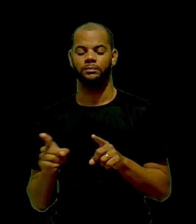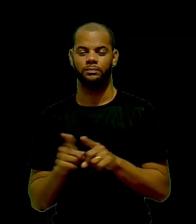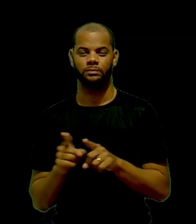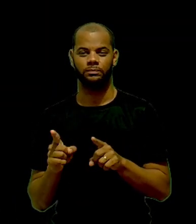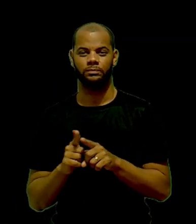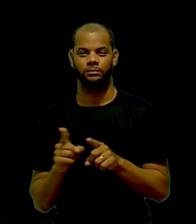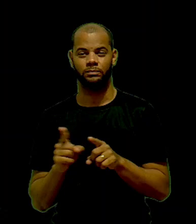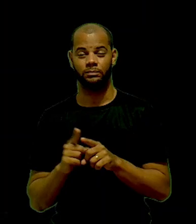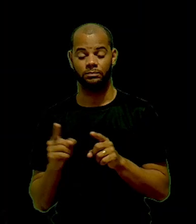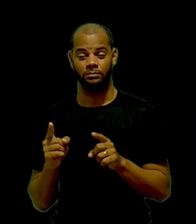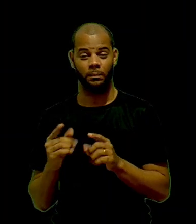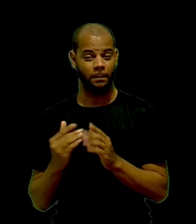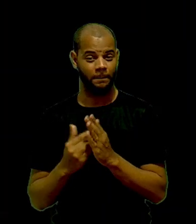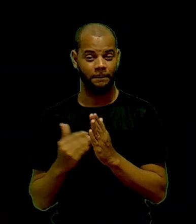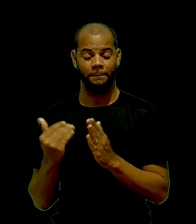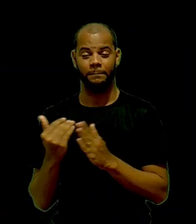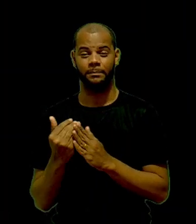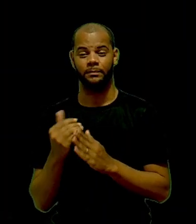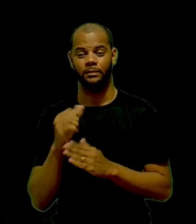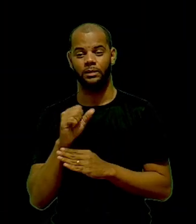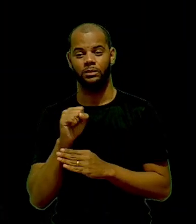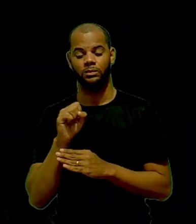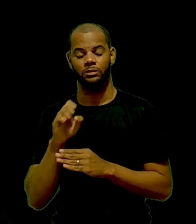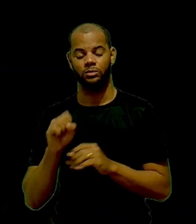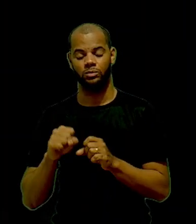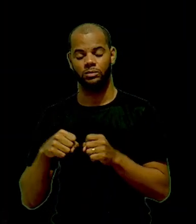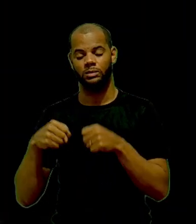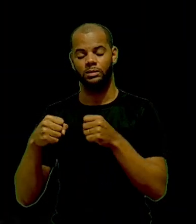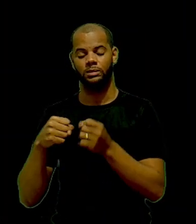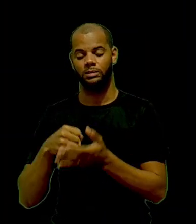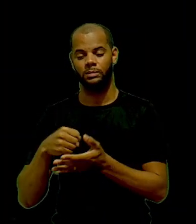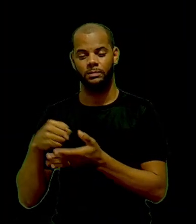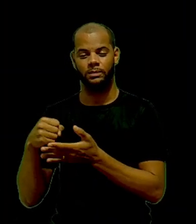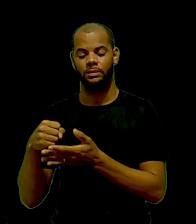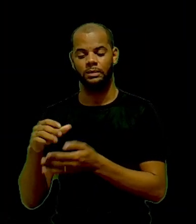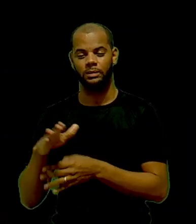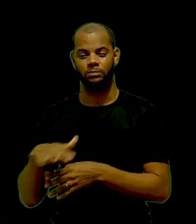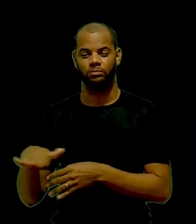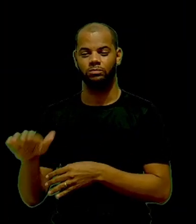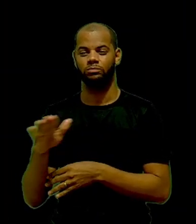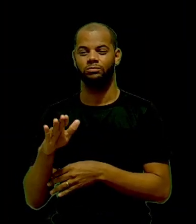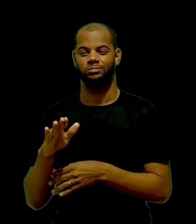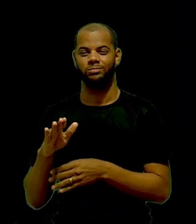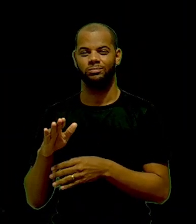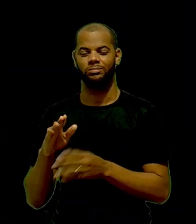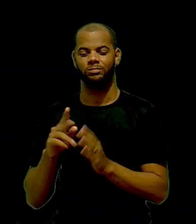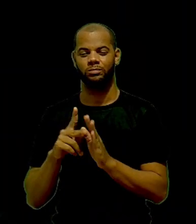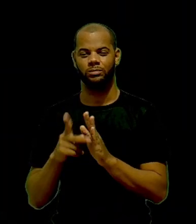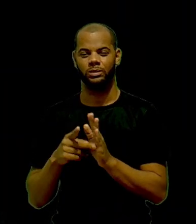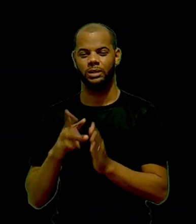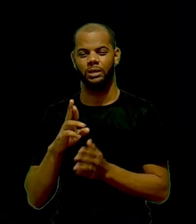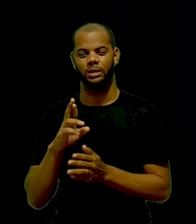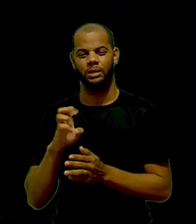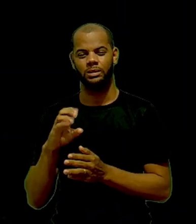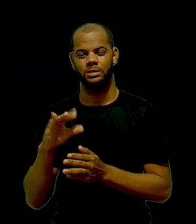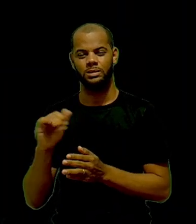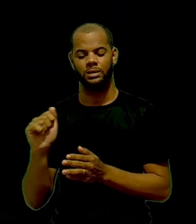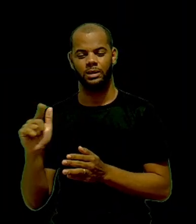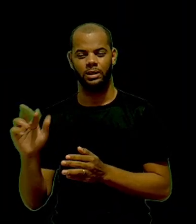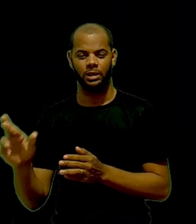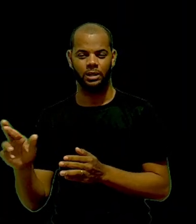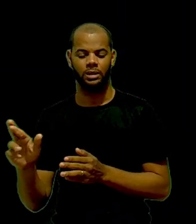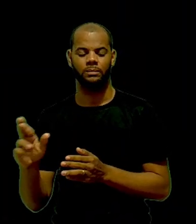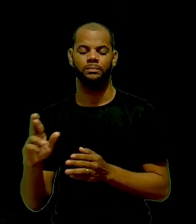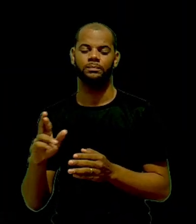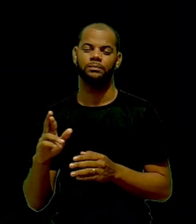também mais ainda em sustentabilidade e economia circular, com programas de reciclagem de sistemas